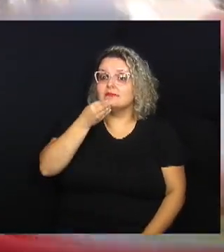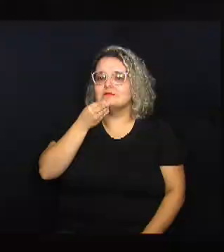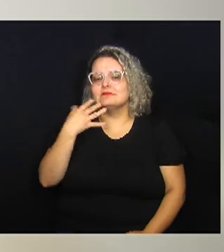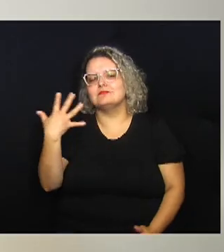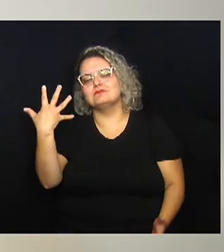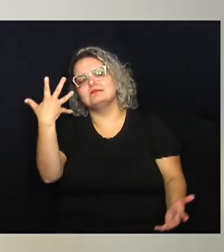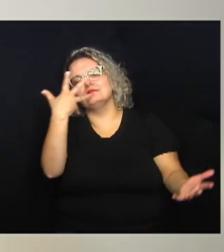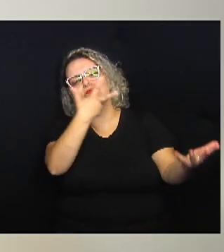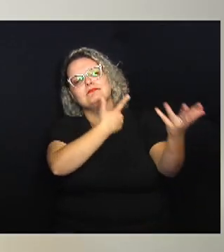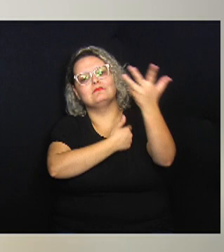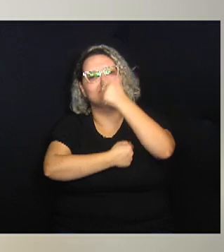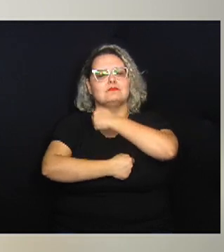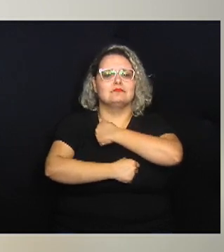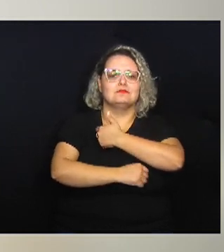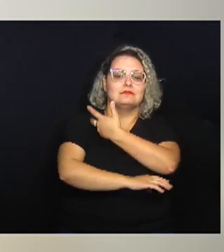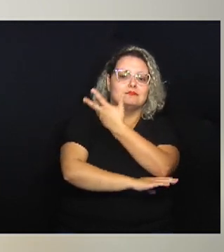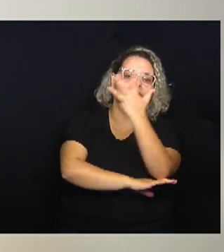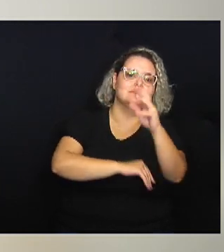paisagens